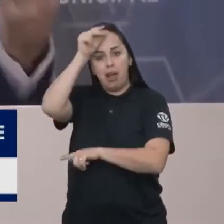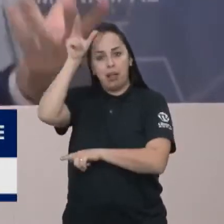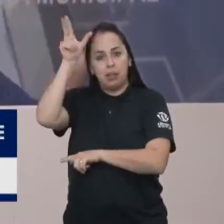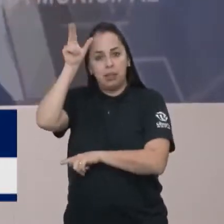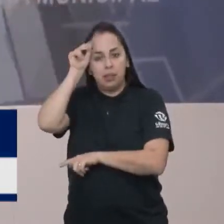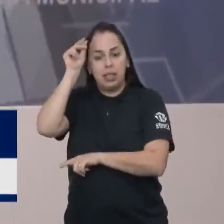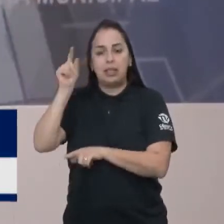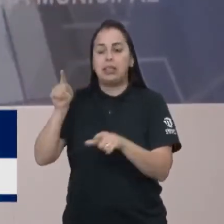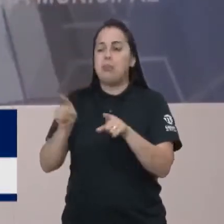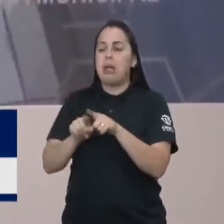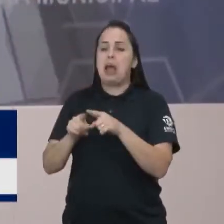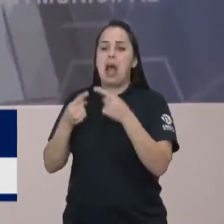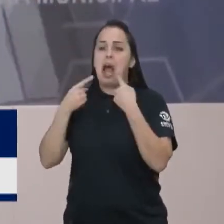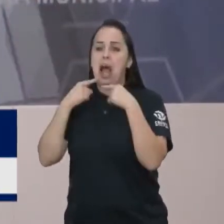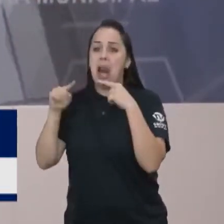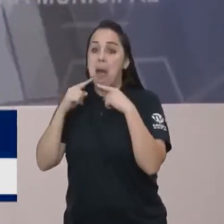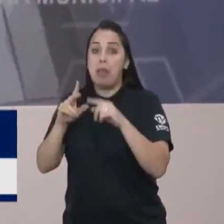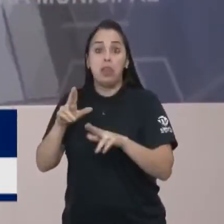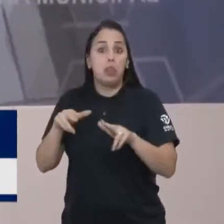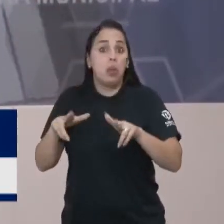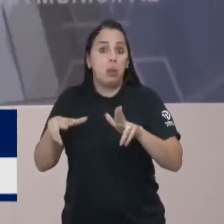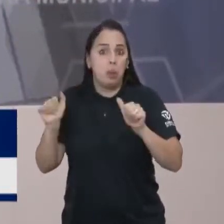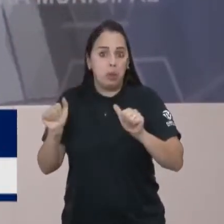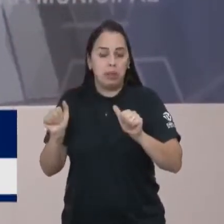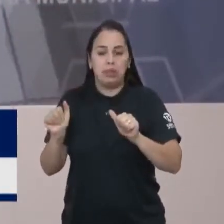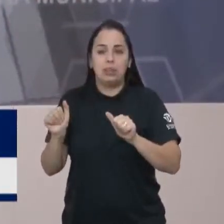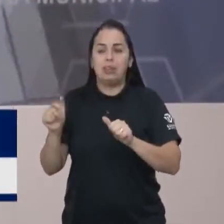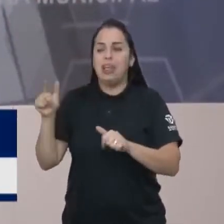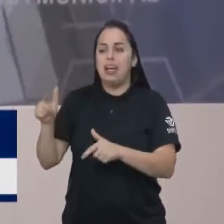Nunca ouvi reclamar de trabalhar, muito pelo contrário. Ele vinha sempre